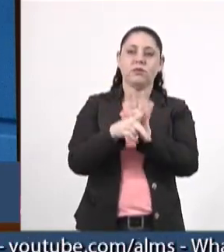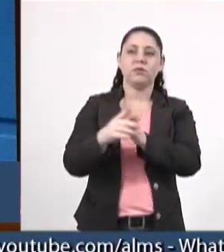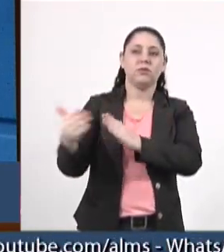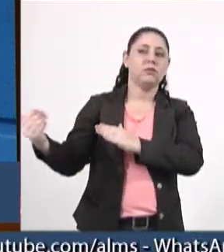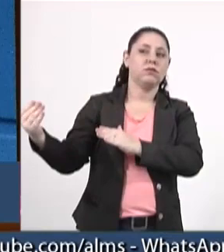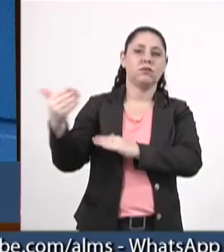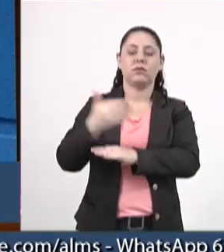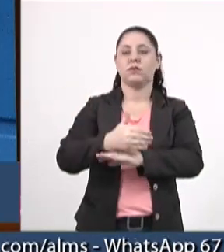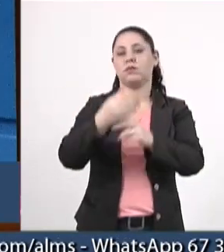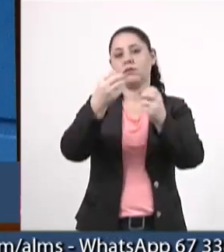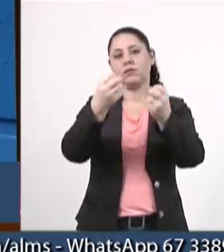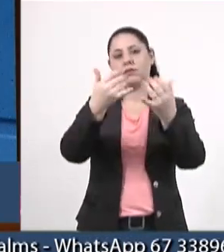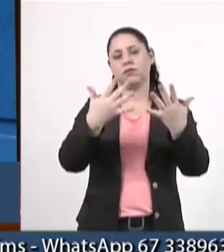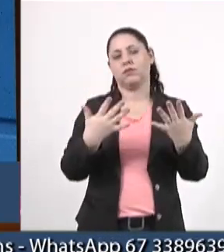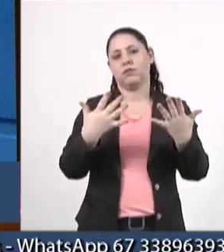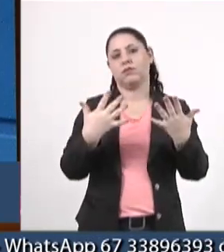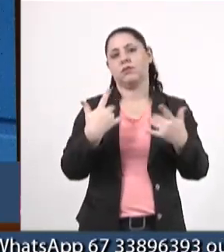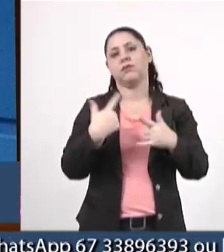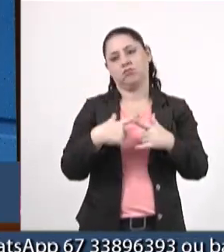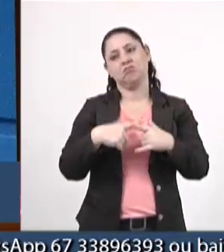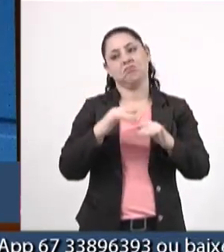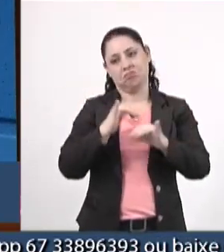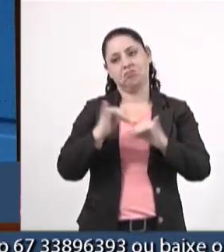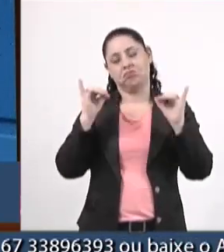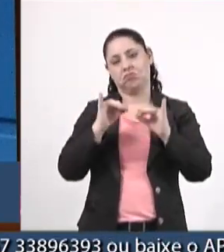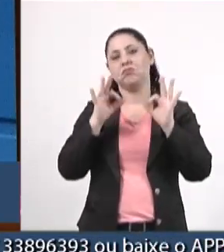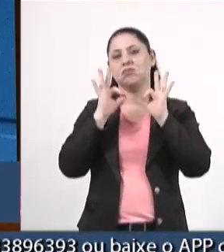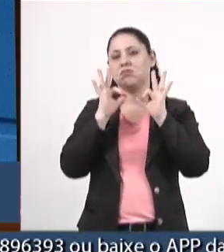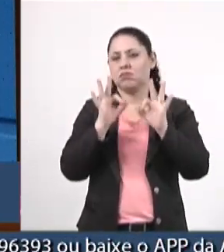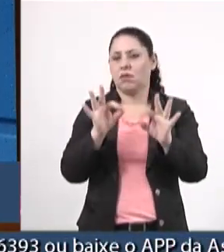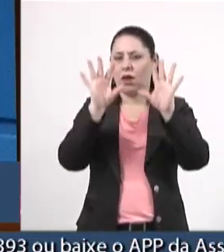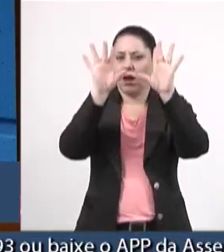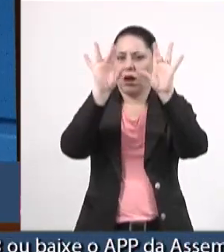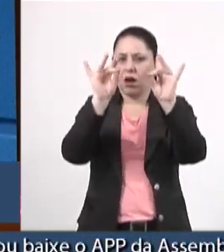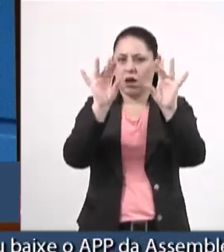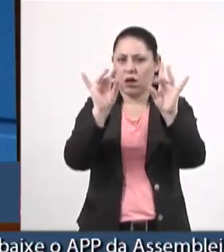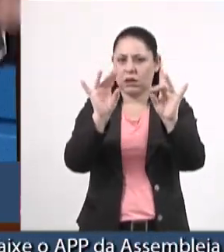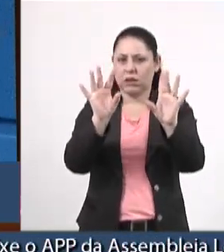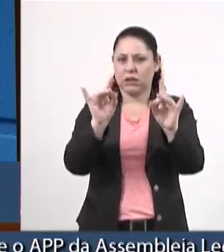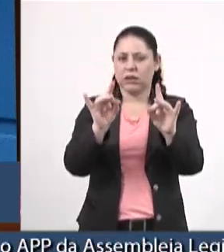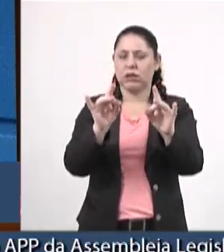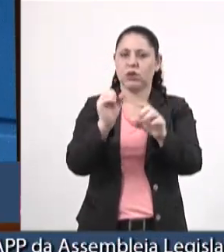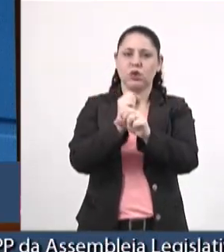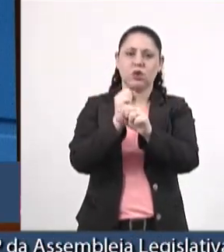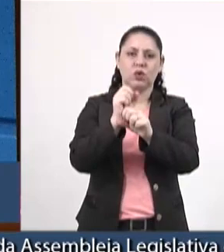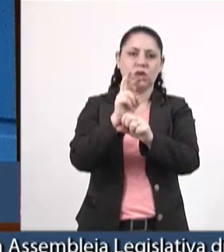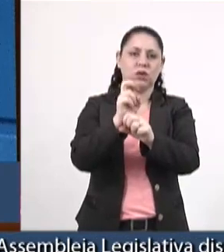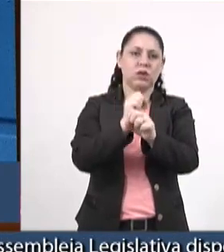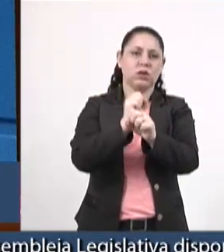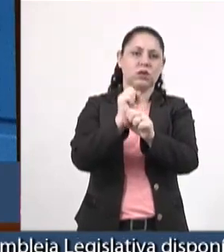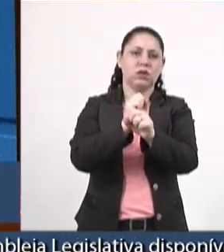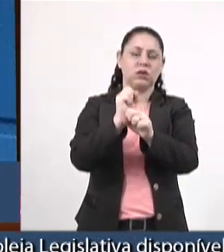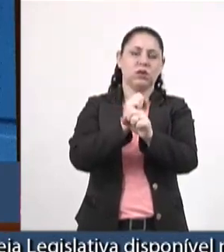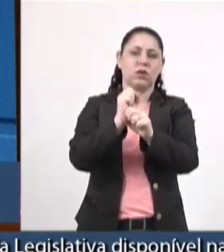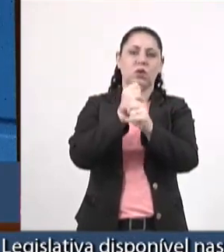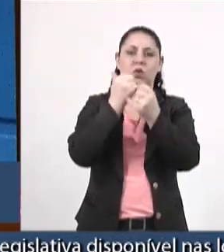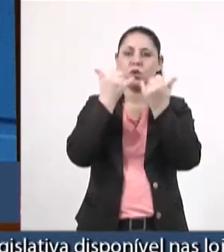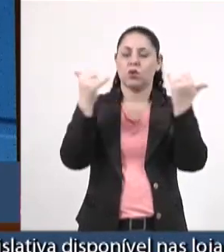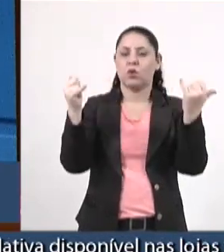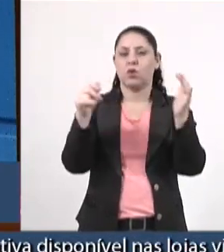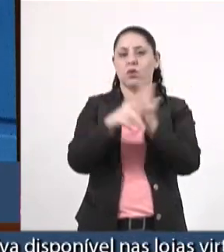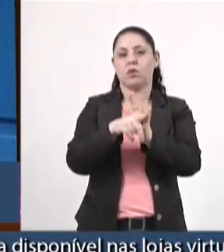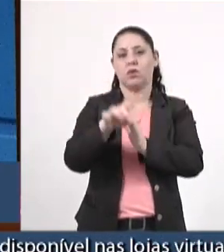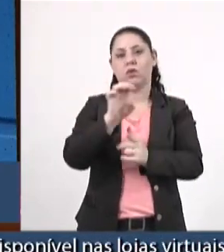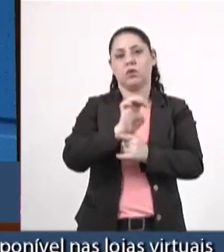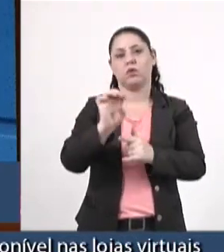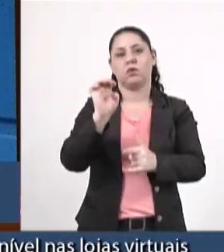Leis explicar, porque ele deve ter as informações que tem determinado que nos últimos 5 anos a energia elétrica em